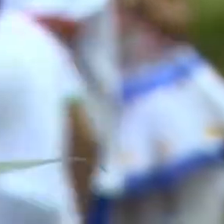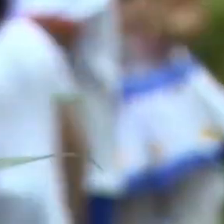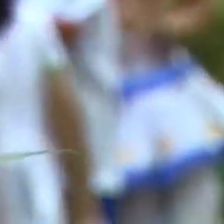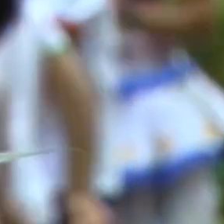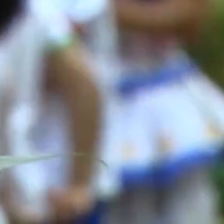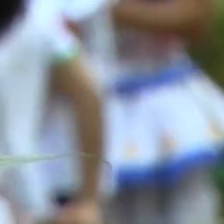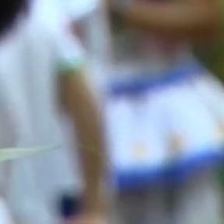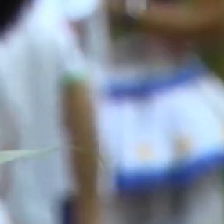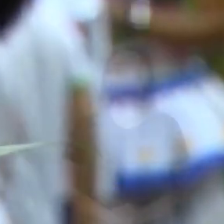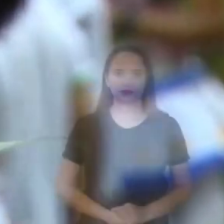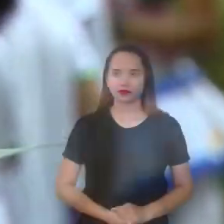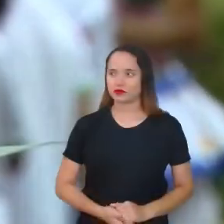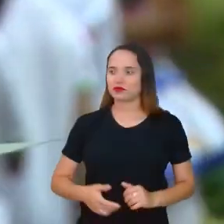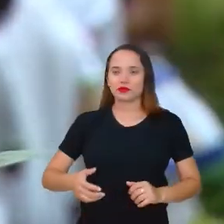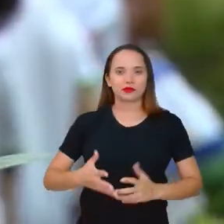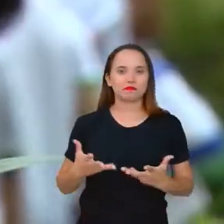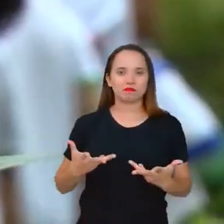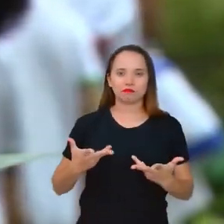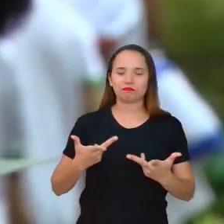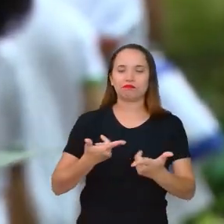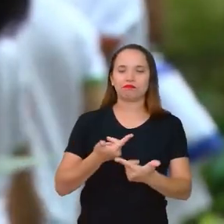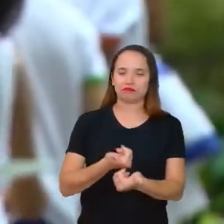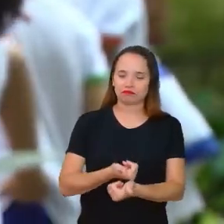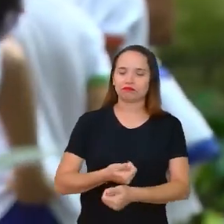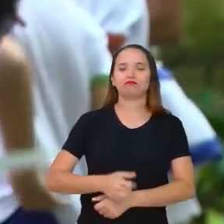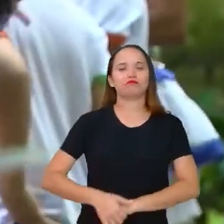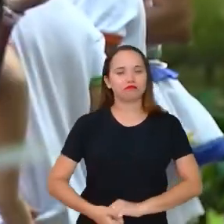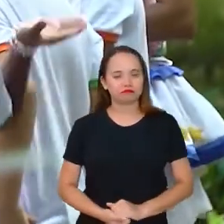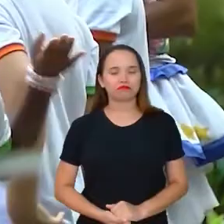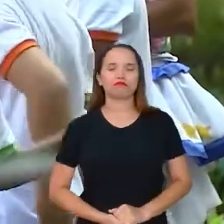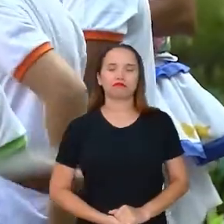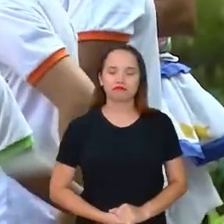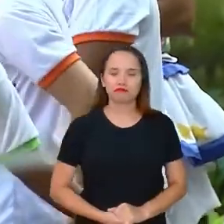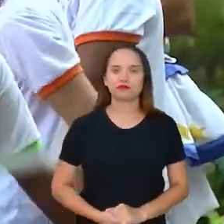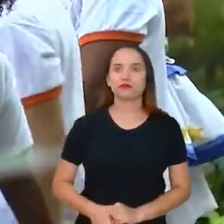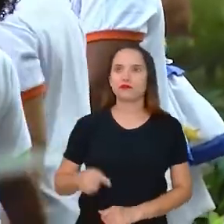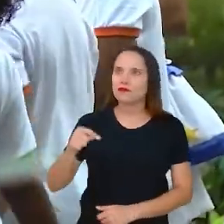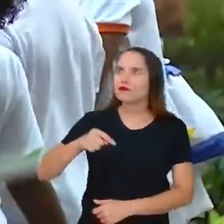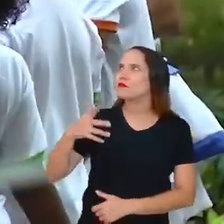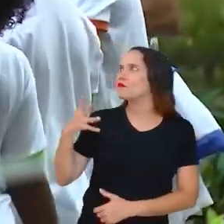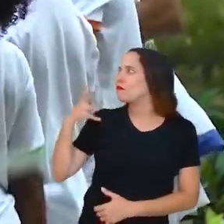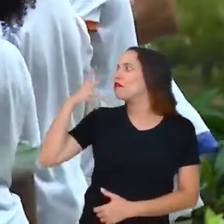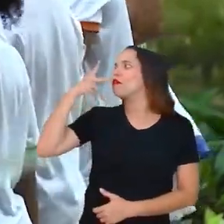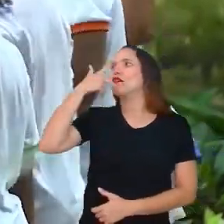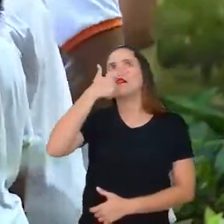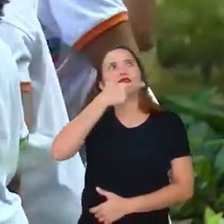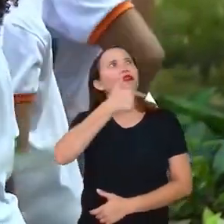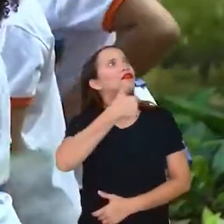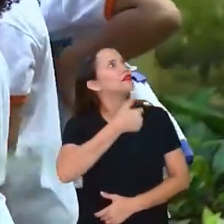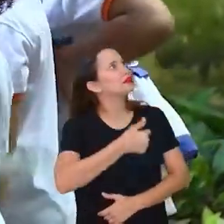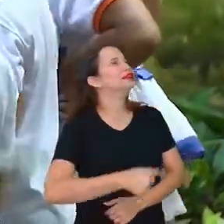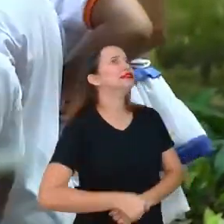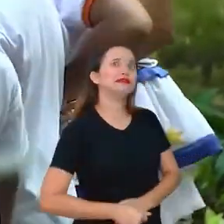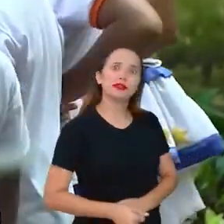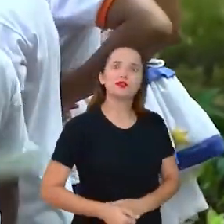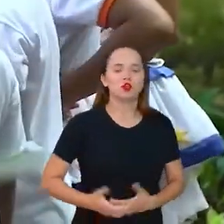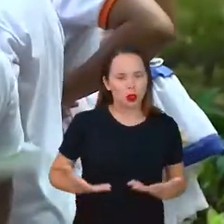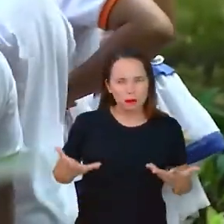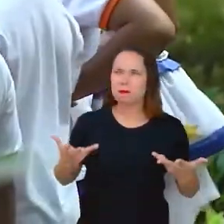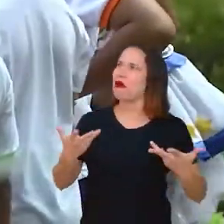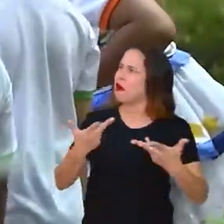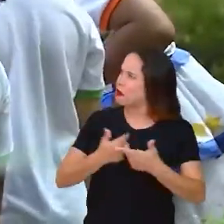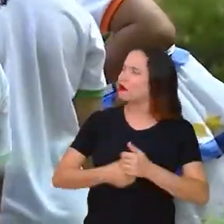que maravilha minhas não foi é muito bonito aqui não é maravilhoso